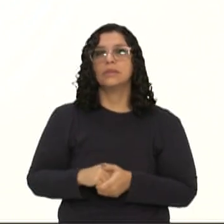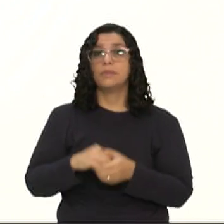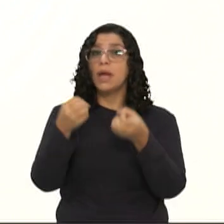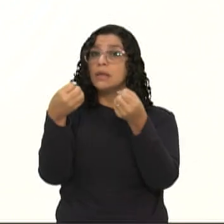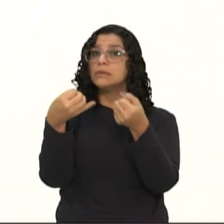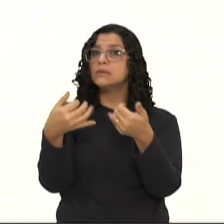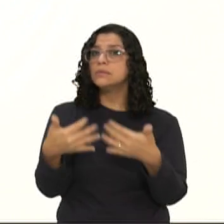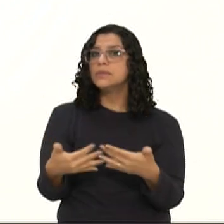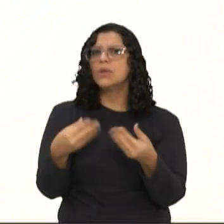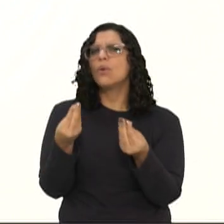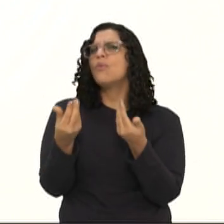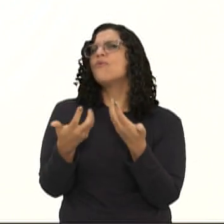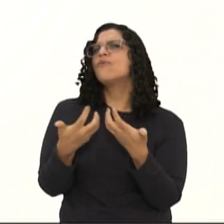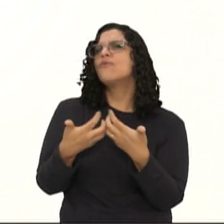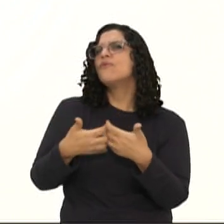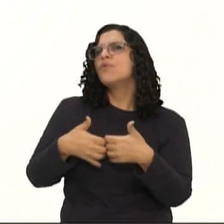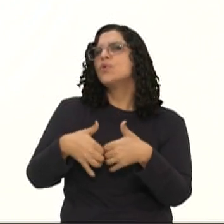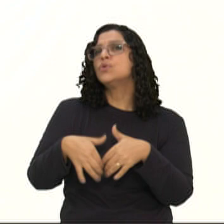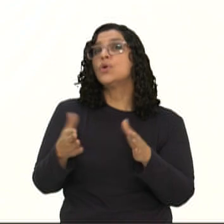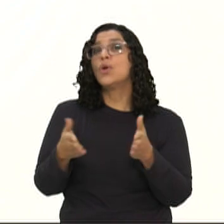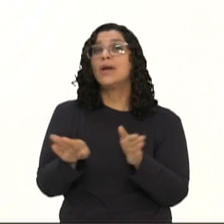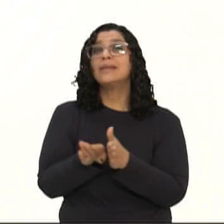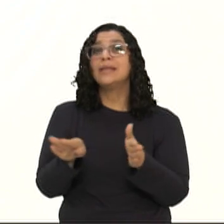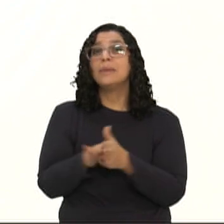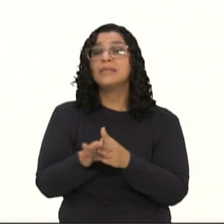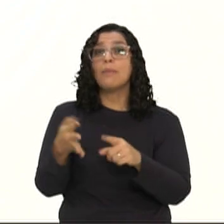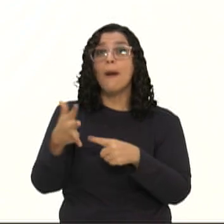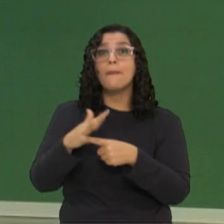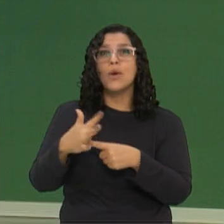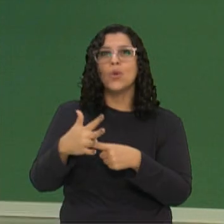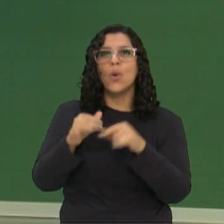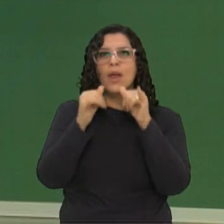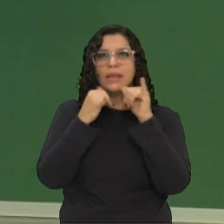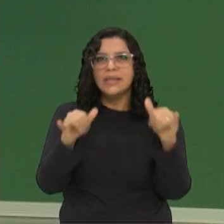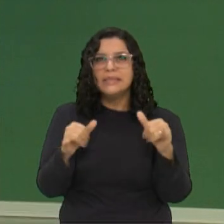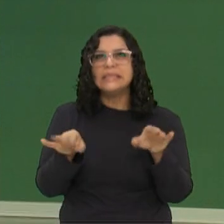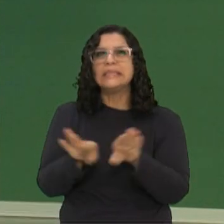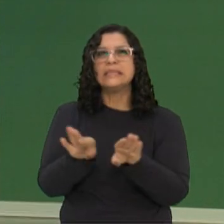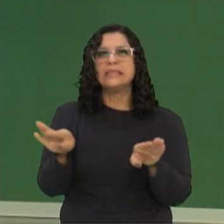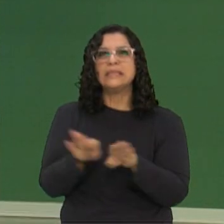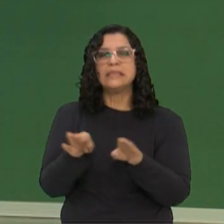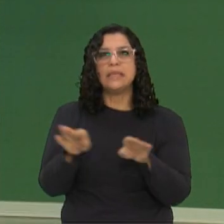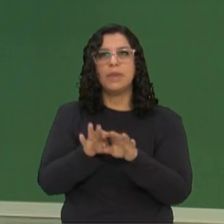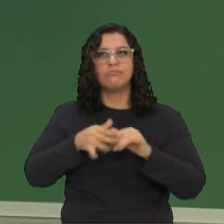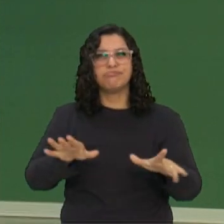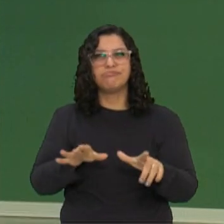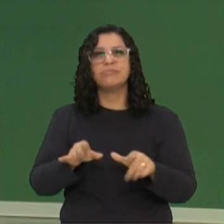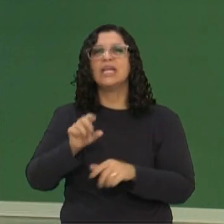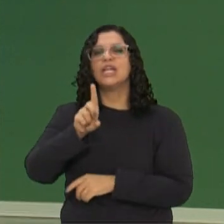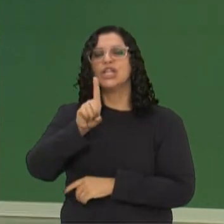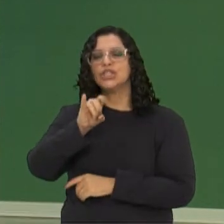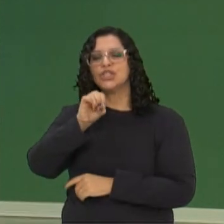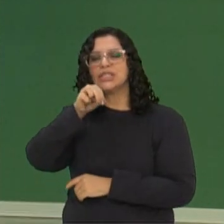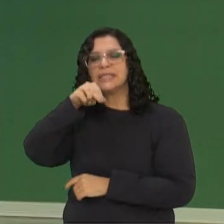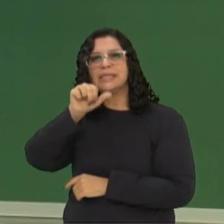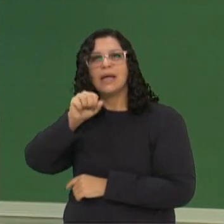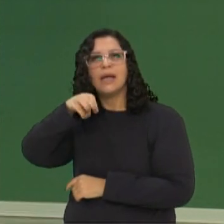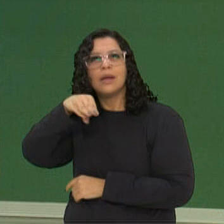a explicação de como funciona motores elétricos, geradores, alternadores, dínamos, né, que nós